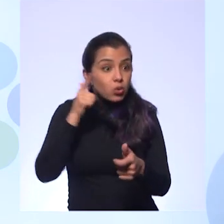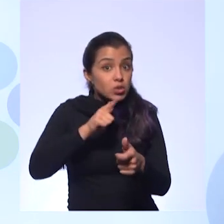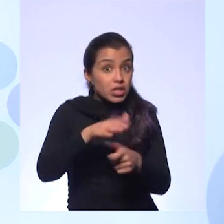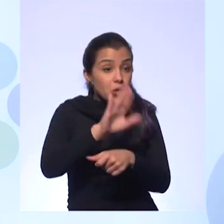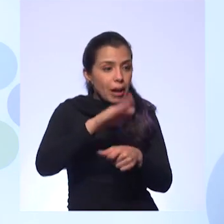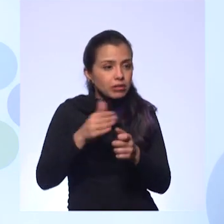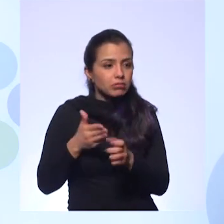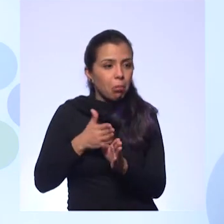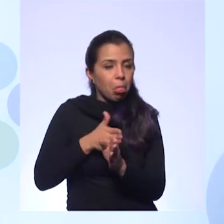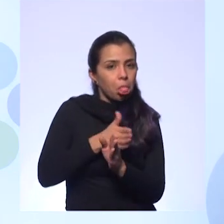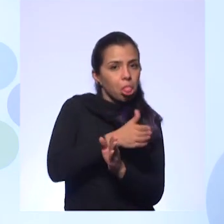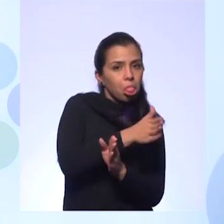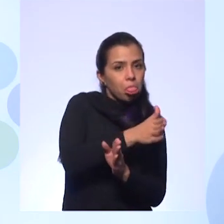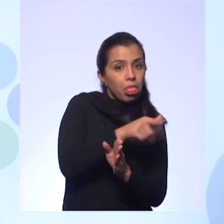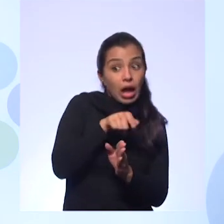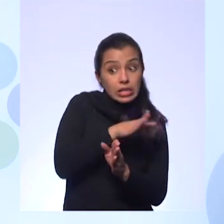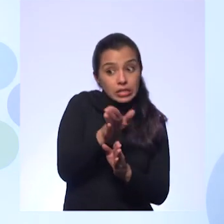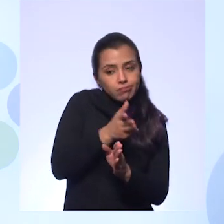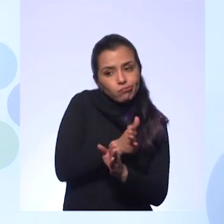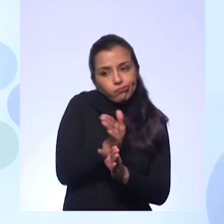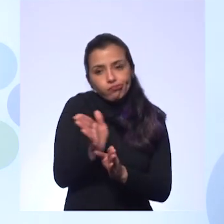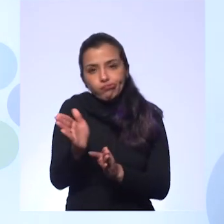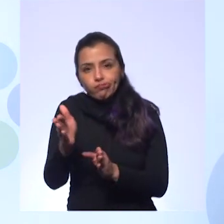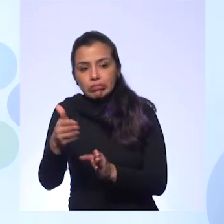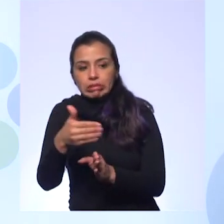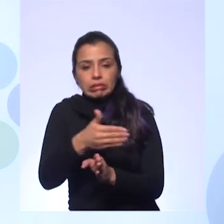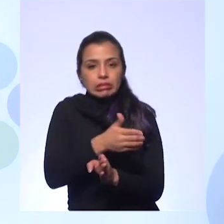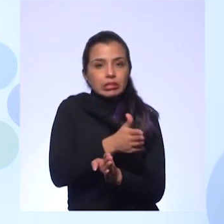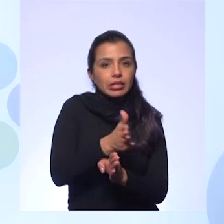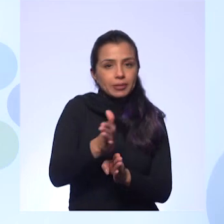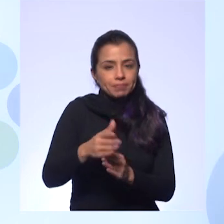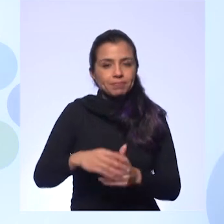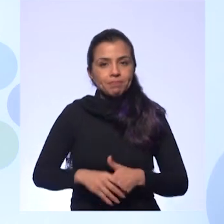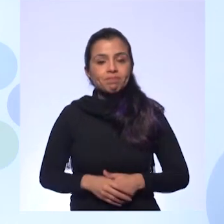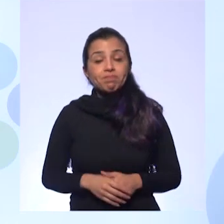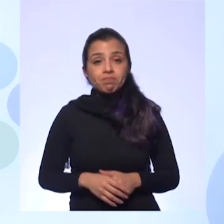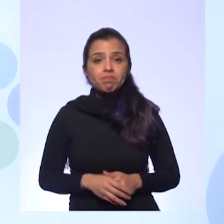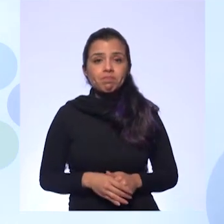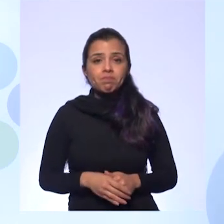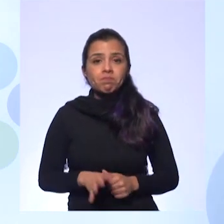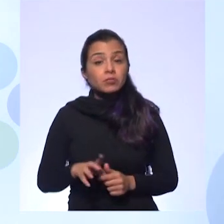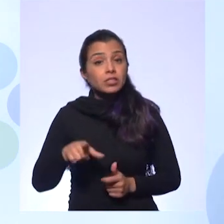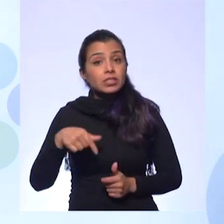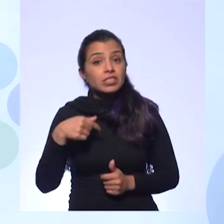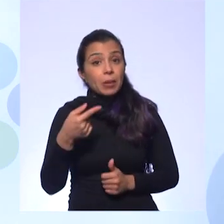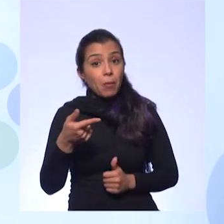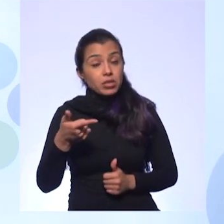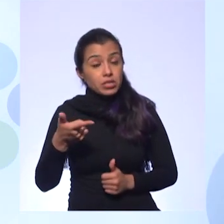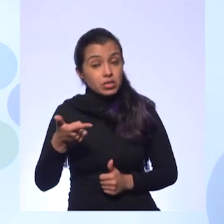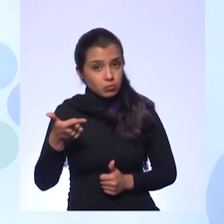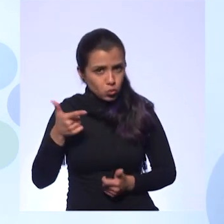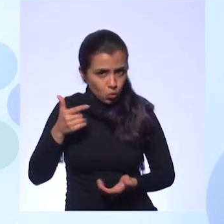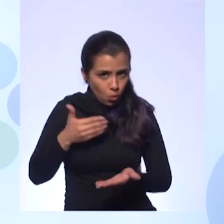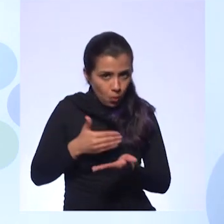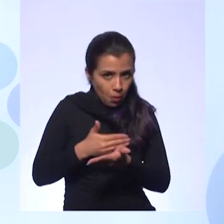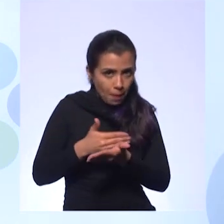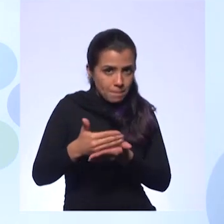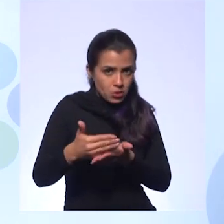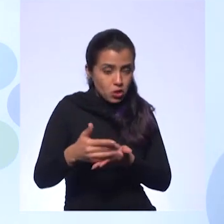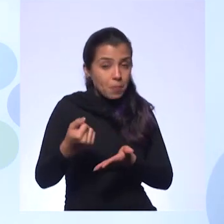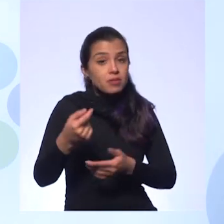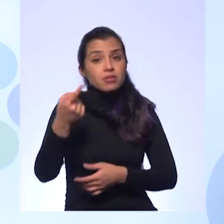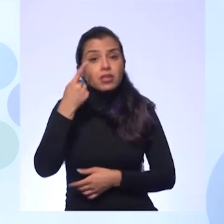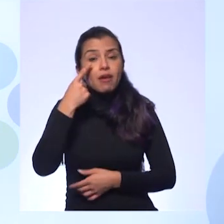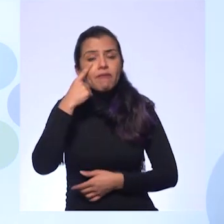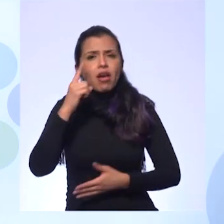Tá? E a primeira medida que essa Convenção Nacional tinha que tomar, uma vez que ela foi instituída ali, é o que vai ser feito com o rei Luís